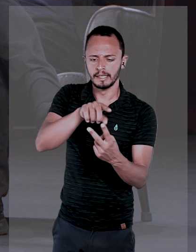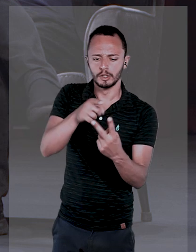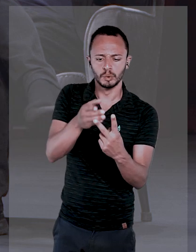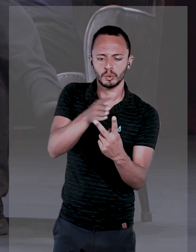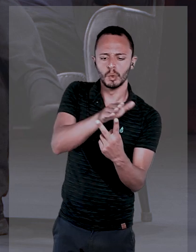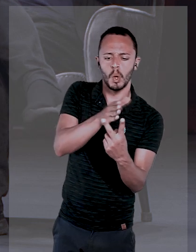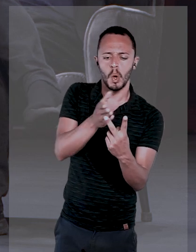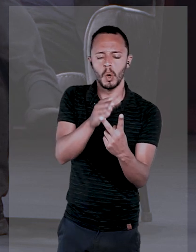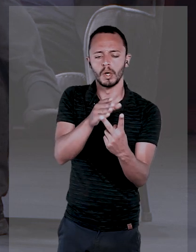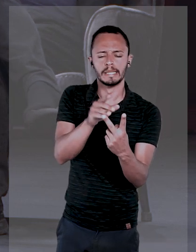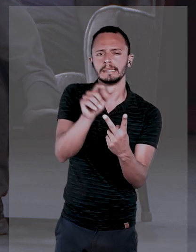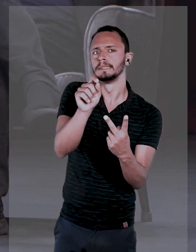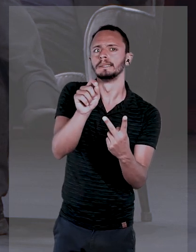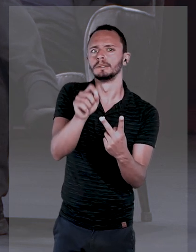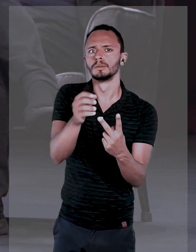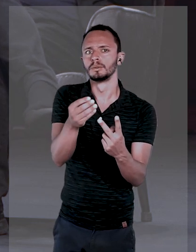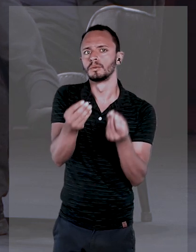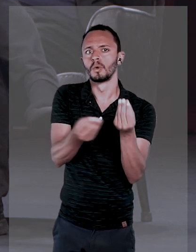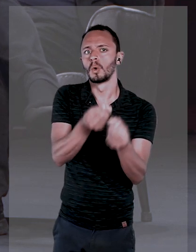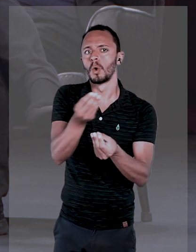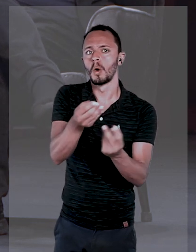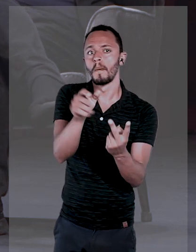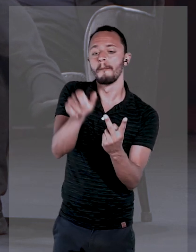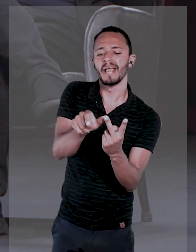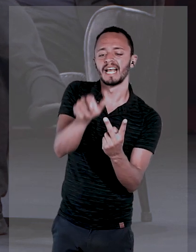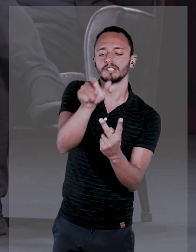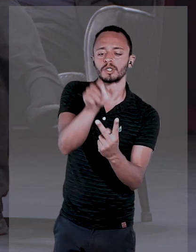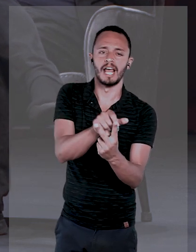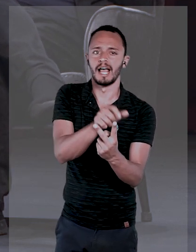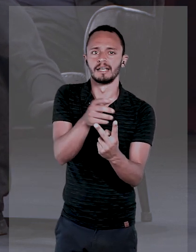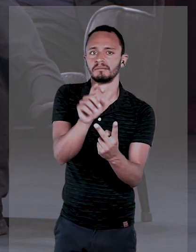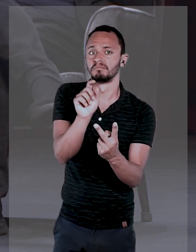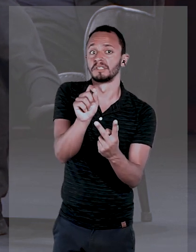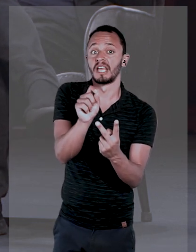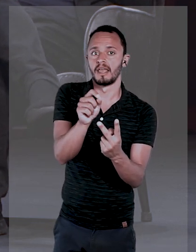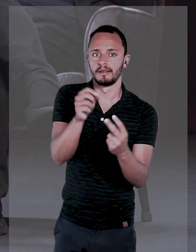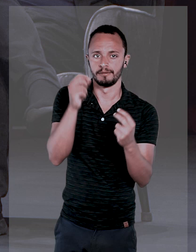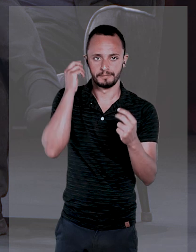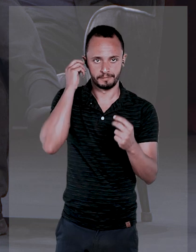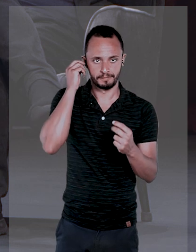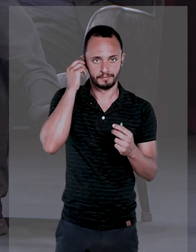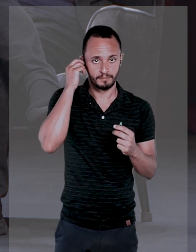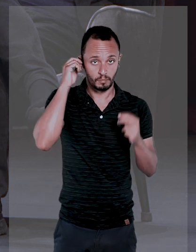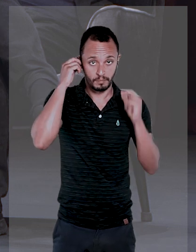dois personagens? Bem, Afonso, antes de mais,